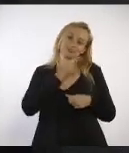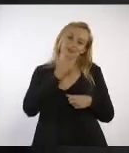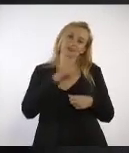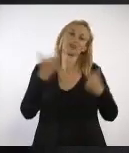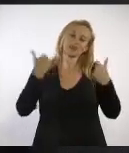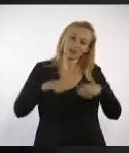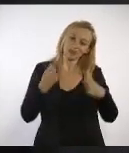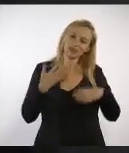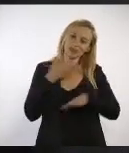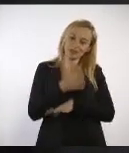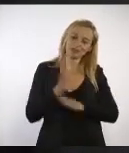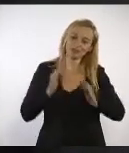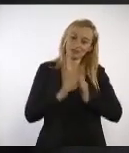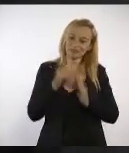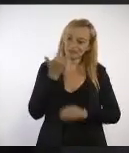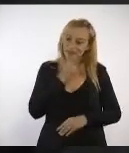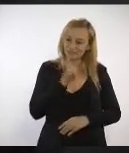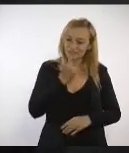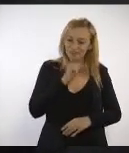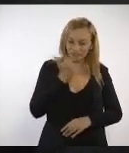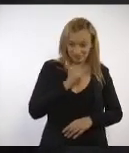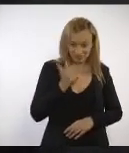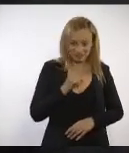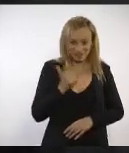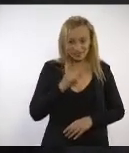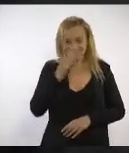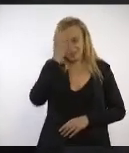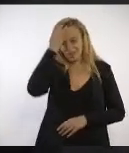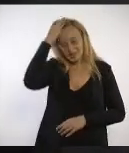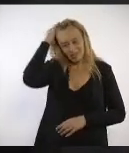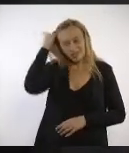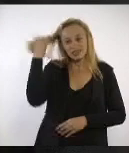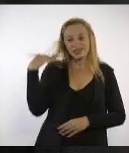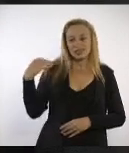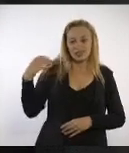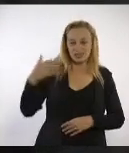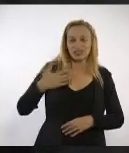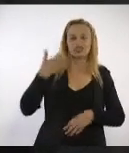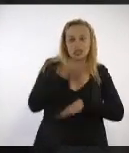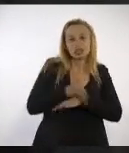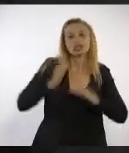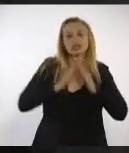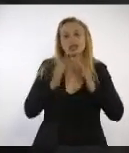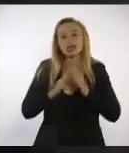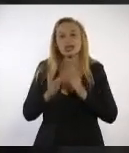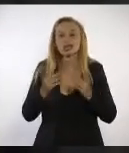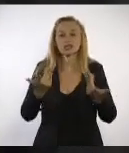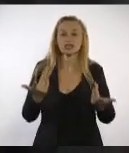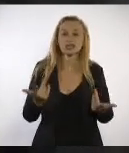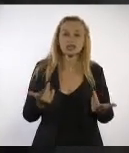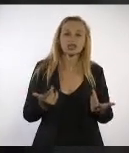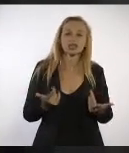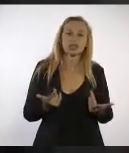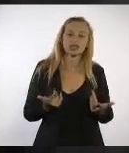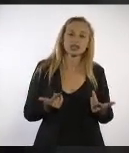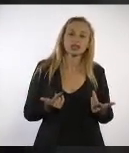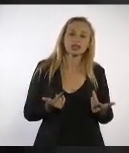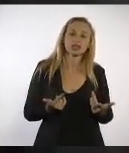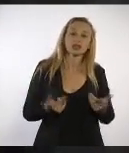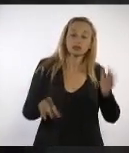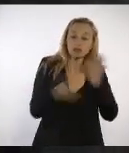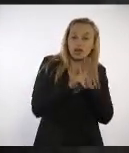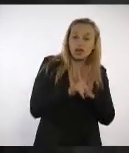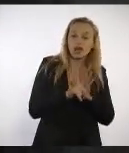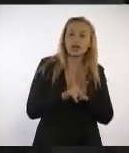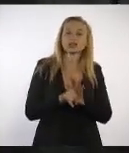Precisando chegar. Vou passar Calma. De um minuto. Chegando a essa casa, a questão das próprias raves, é importante que a gente traga